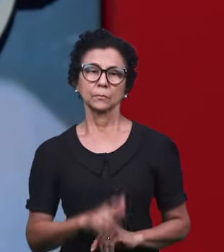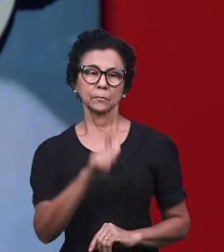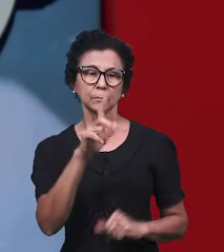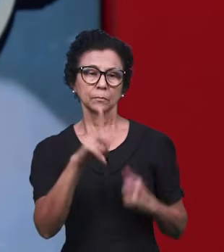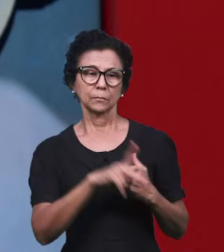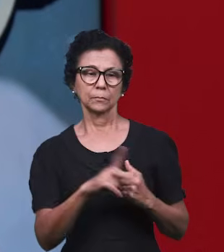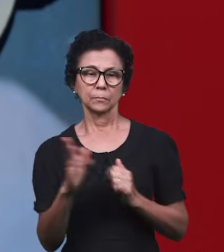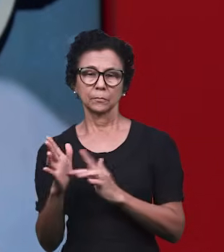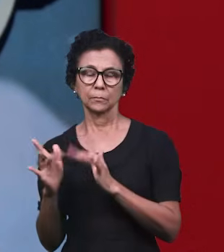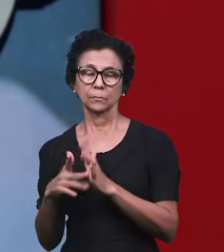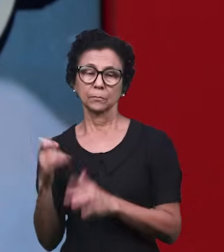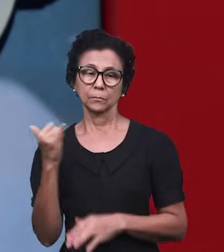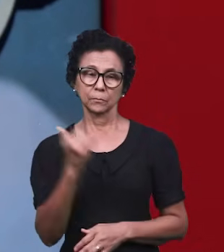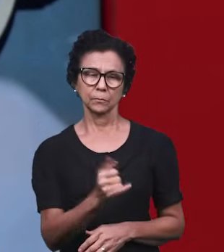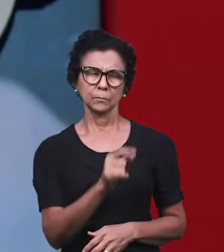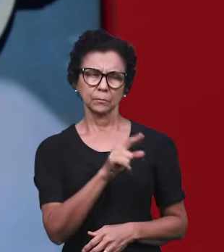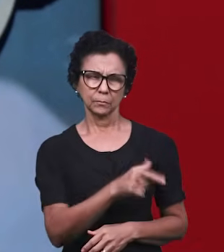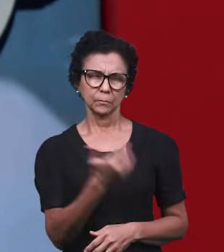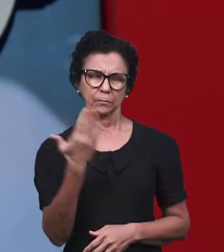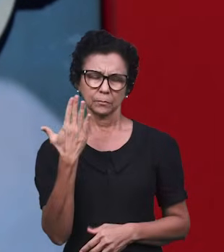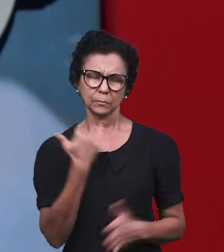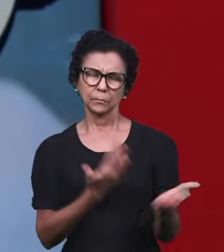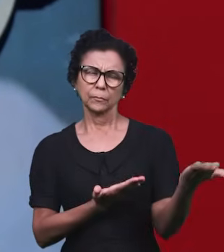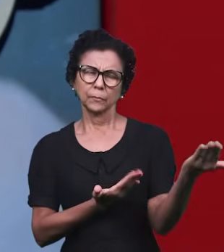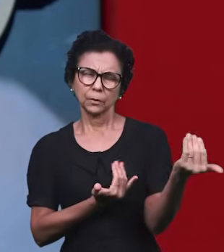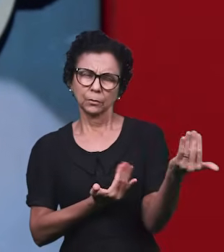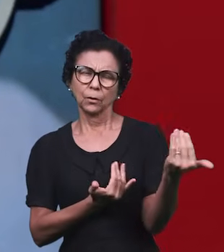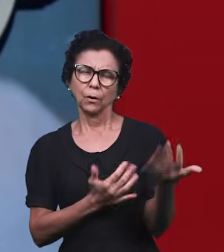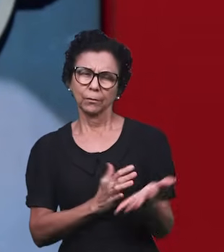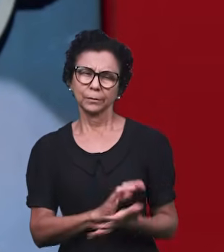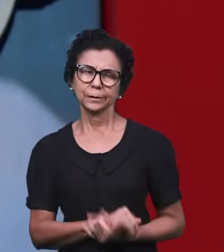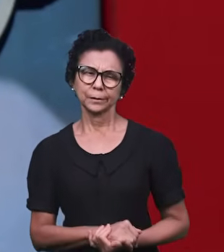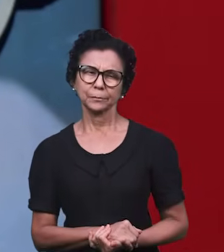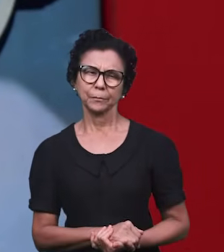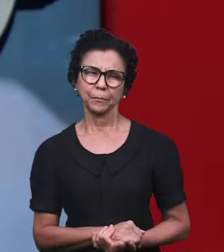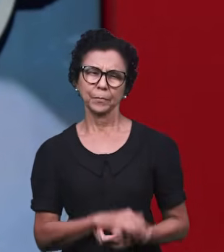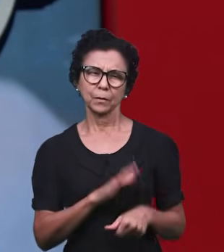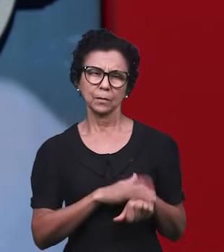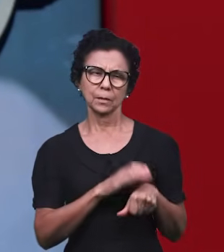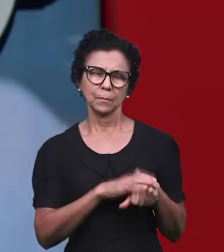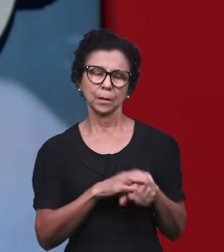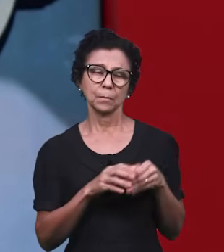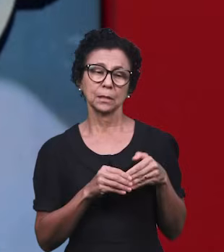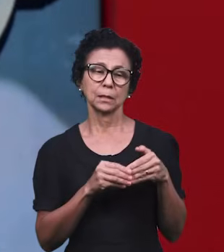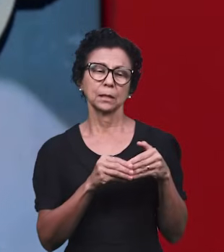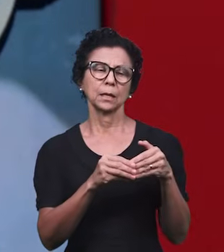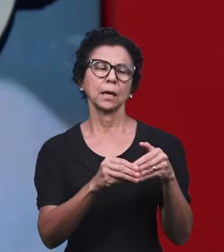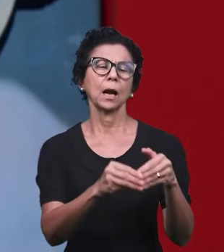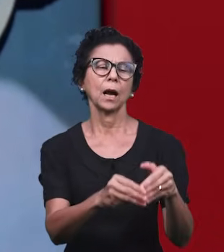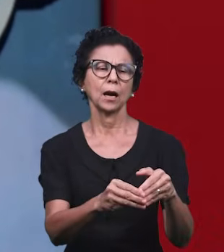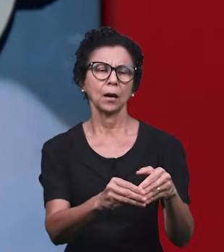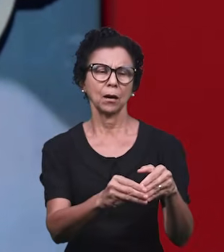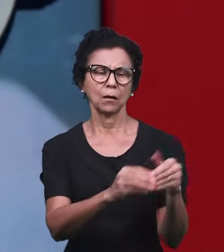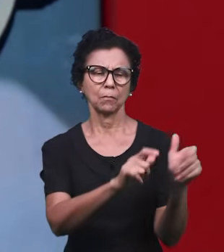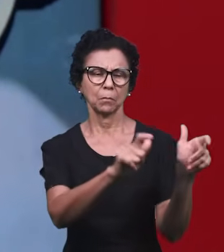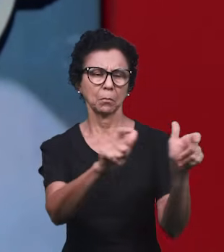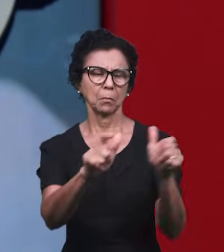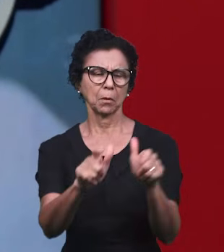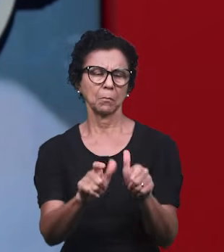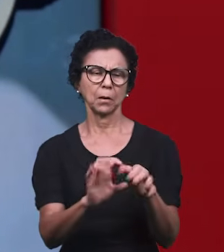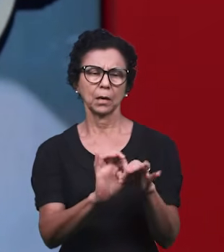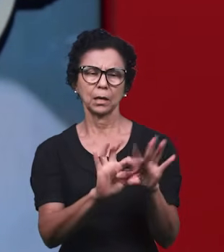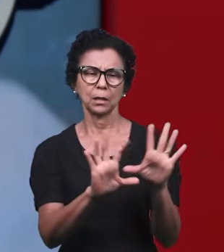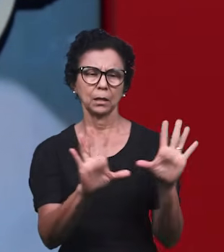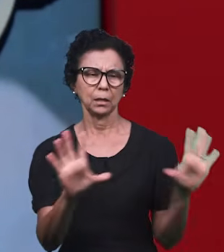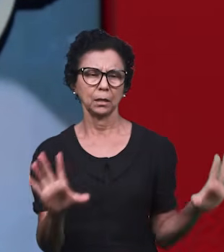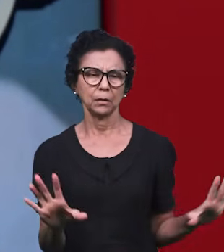verdade, te digo que quando eras mais moço, falando a Pedro, né, tu cingias a ti mesmo e andavas por onde querias. Mas quando